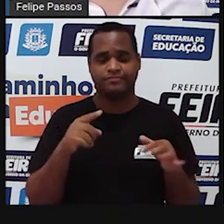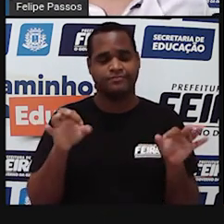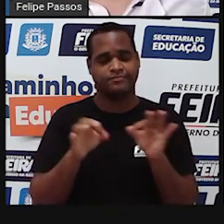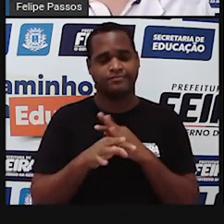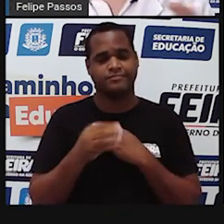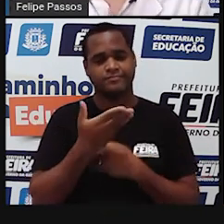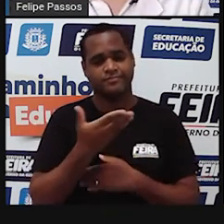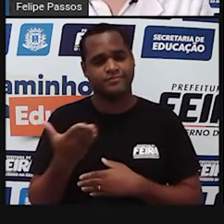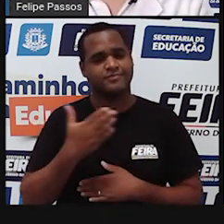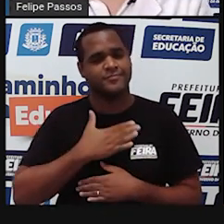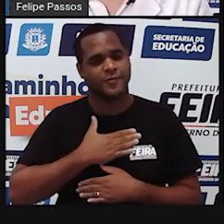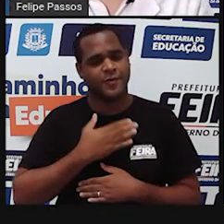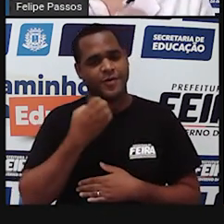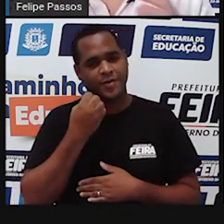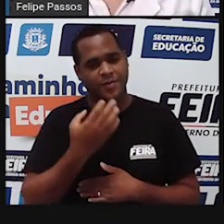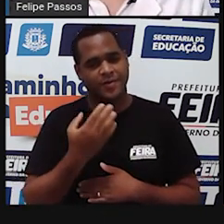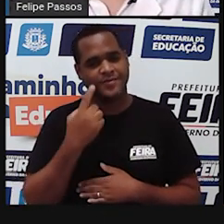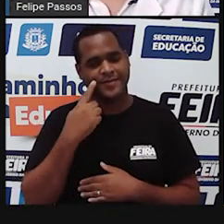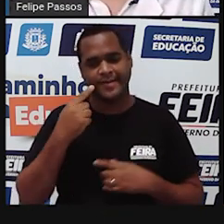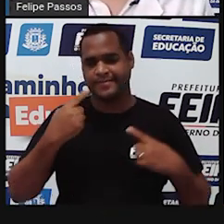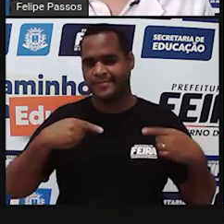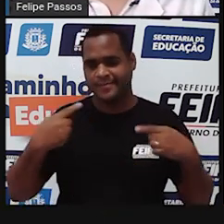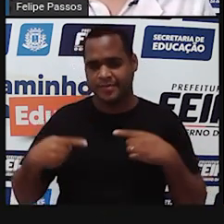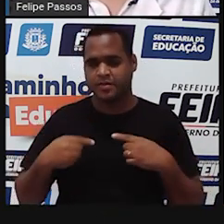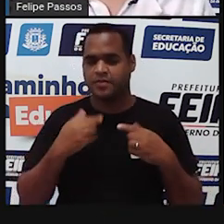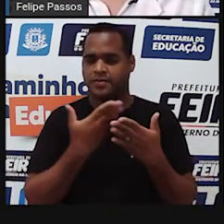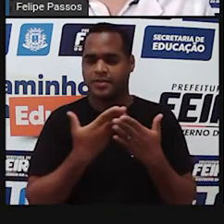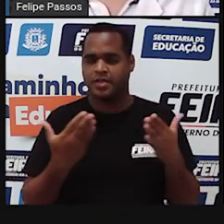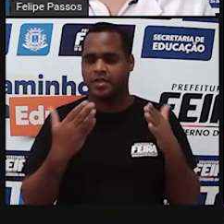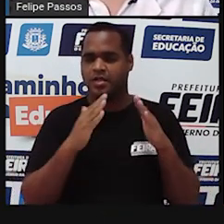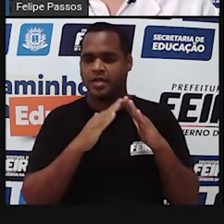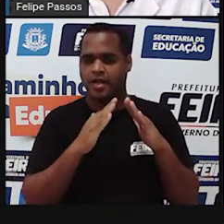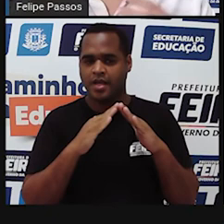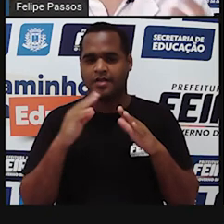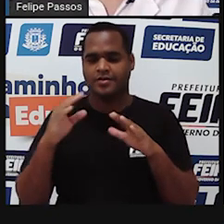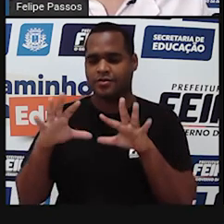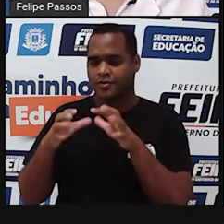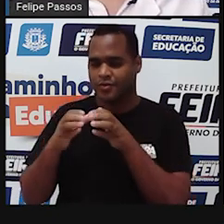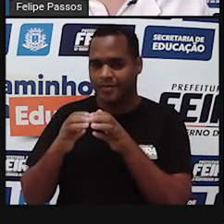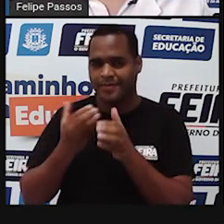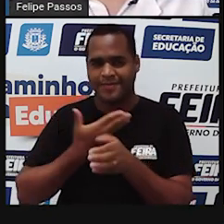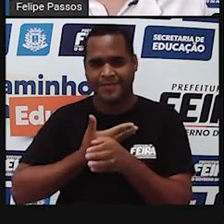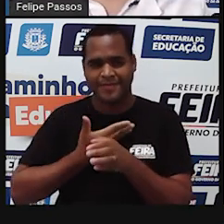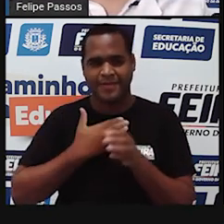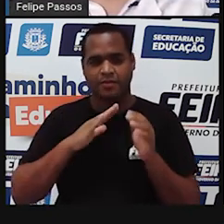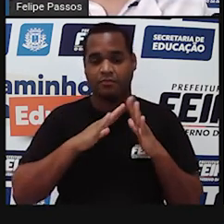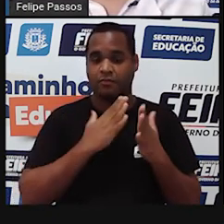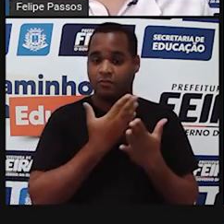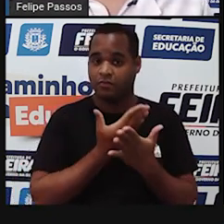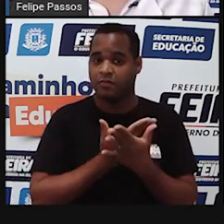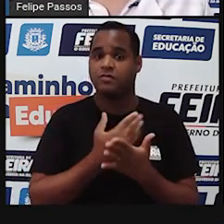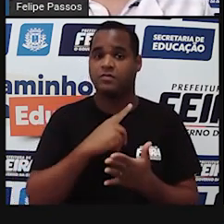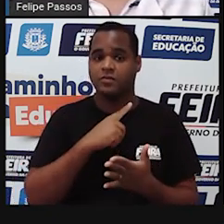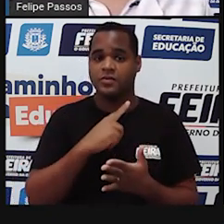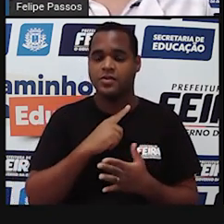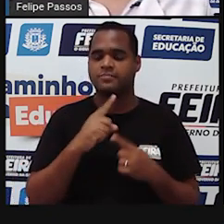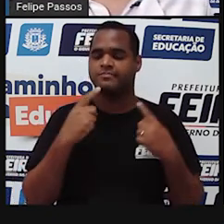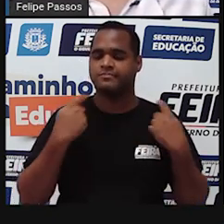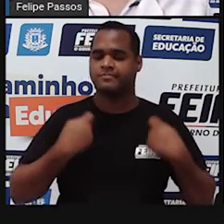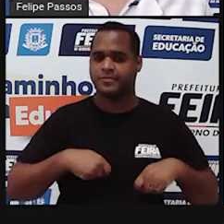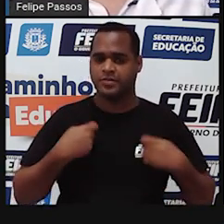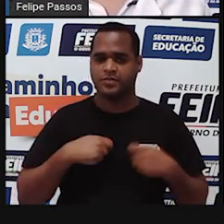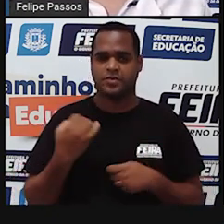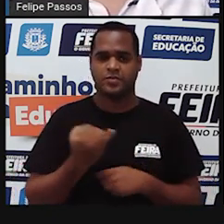aqui hoje. Espero que vocês tenham gostado. Levem essa discussão para sua casa, para o seu grupo de amigos, para sua escola, certo? Que